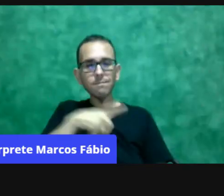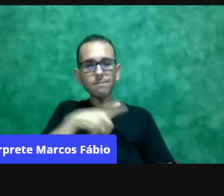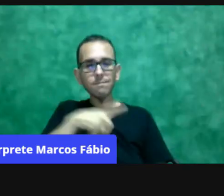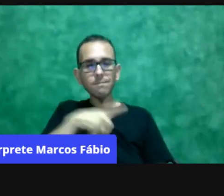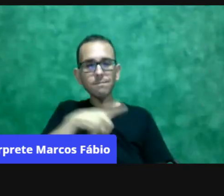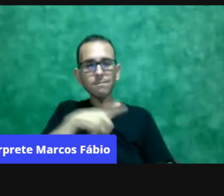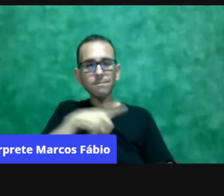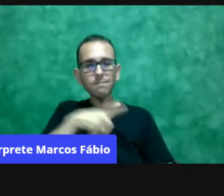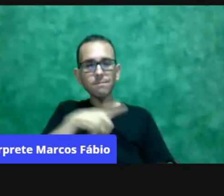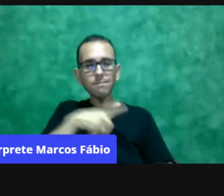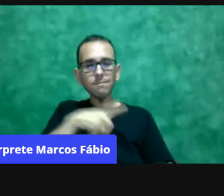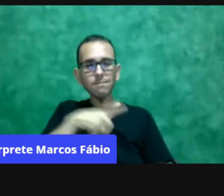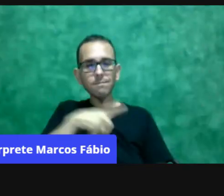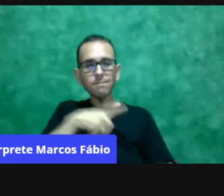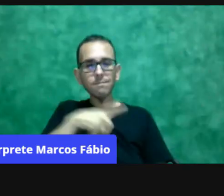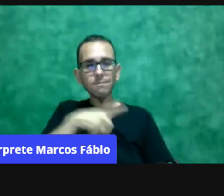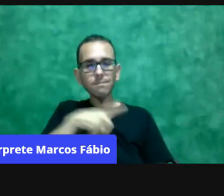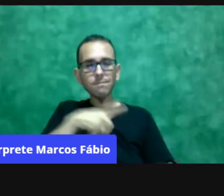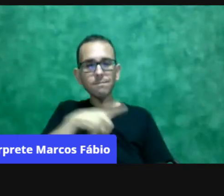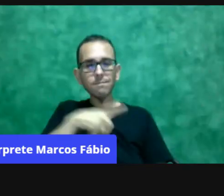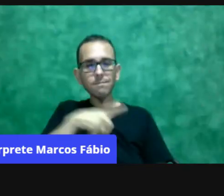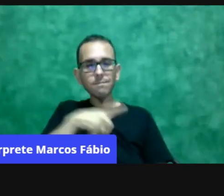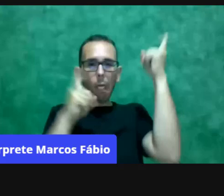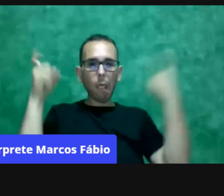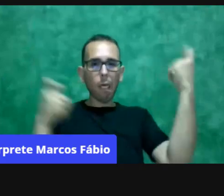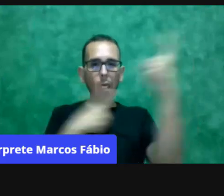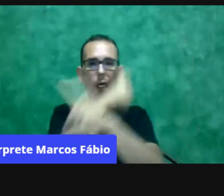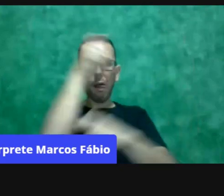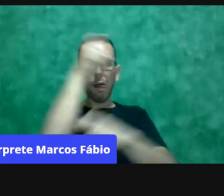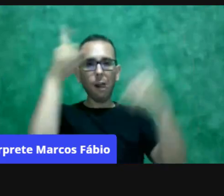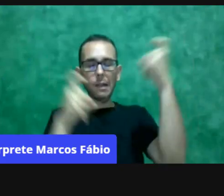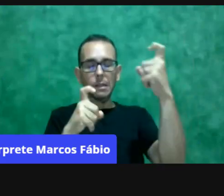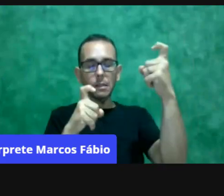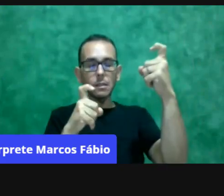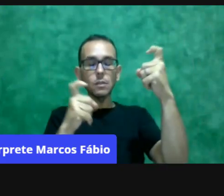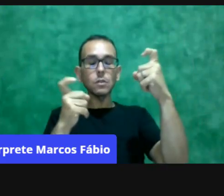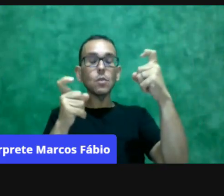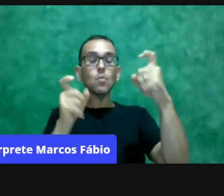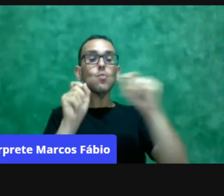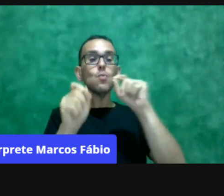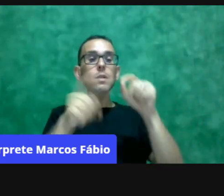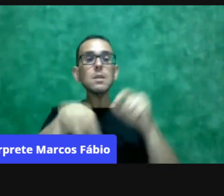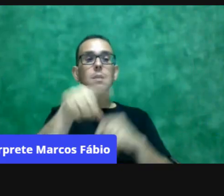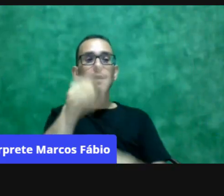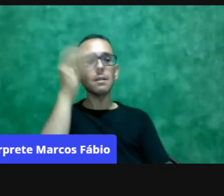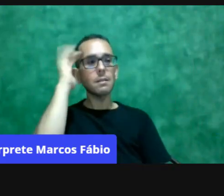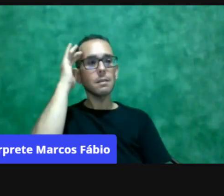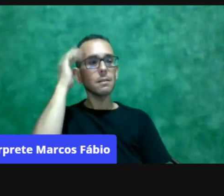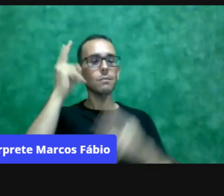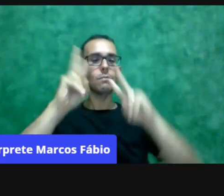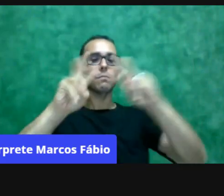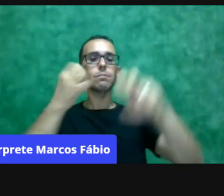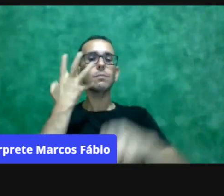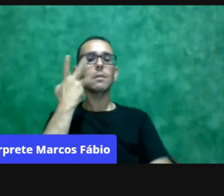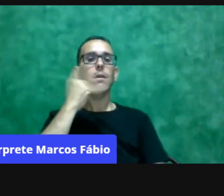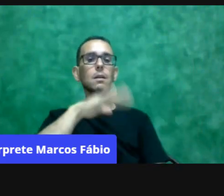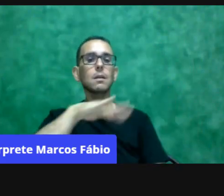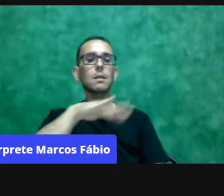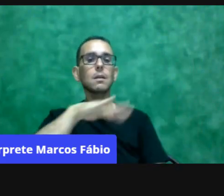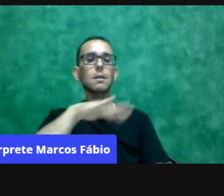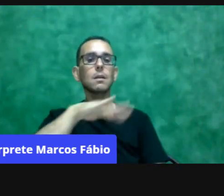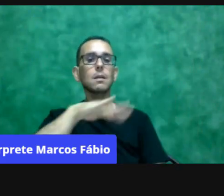nosso vídeo para a criança melhor entender aquilo que está sendo colocado para ela, seja